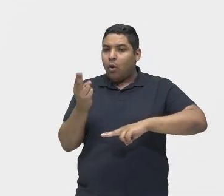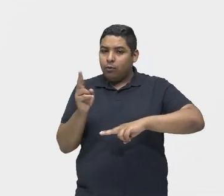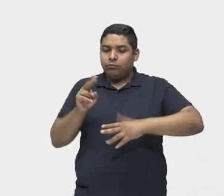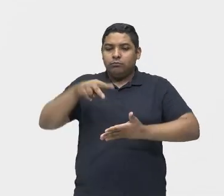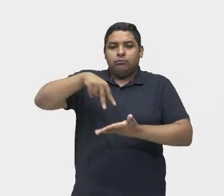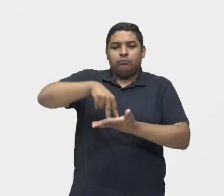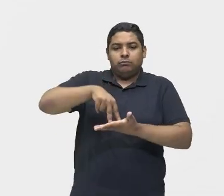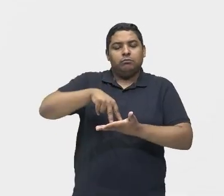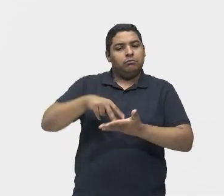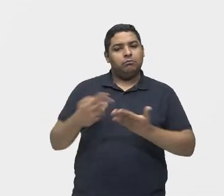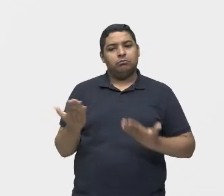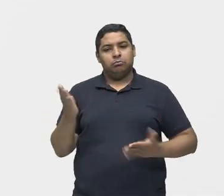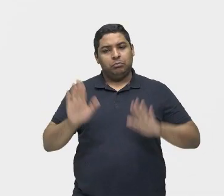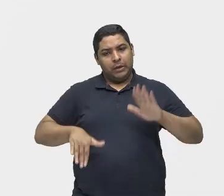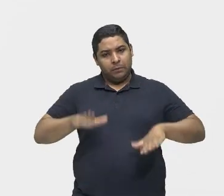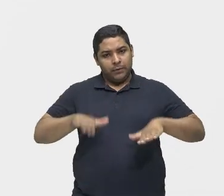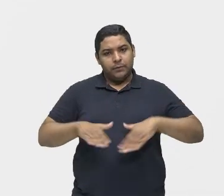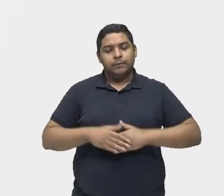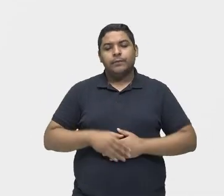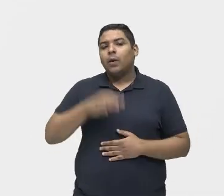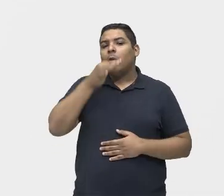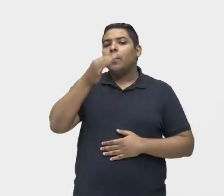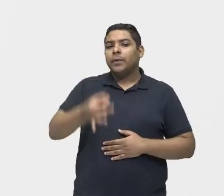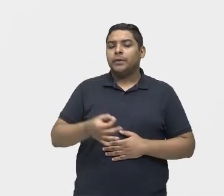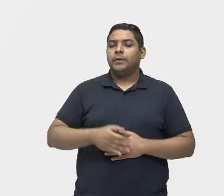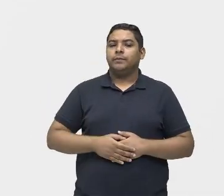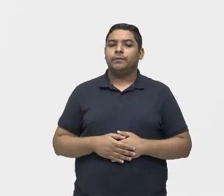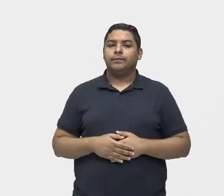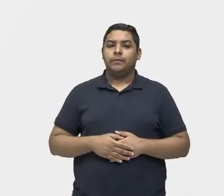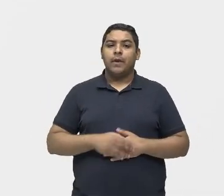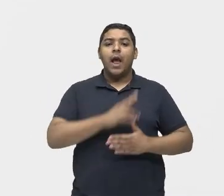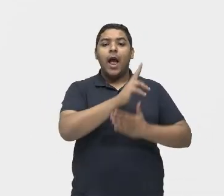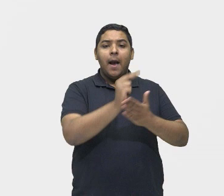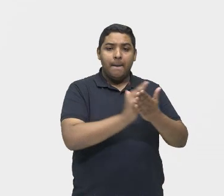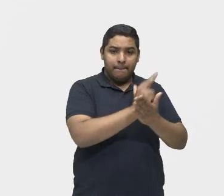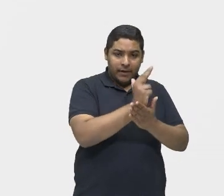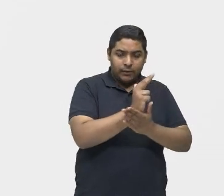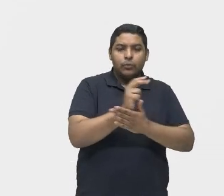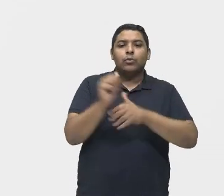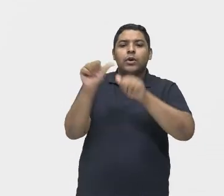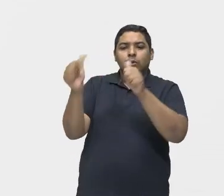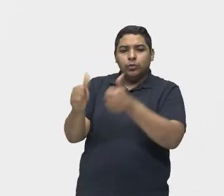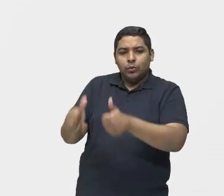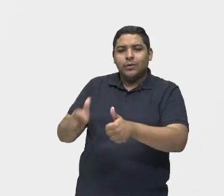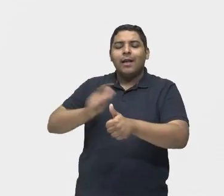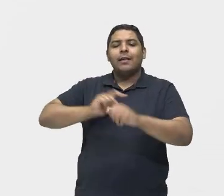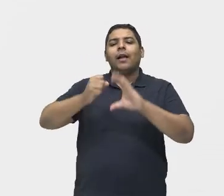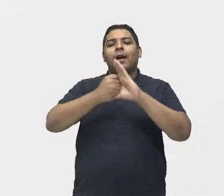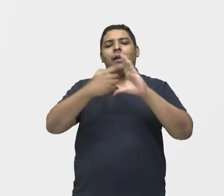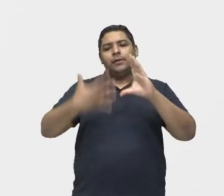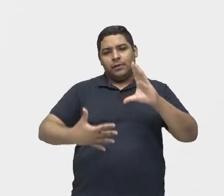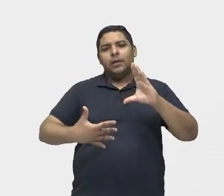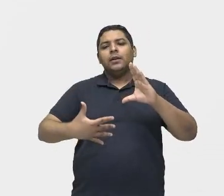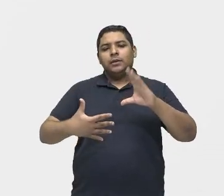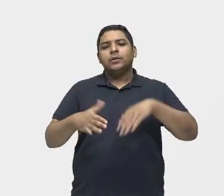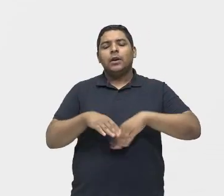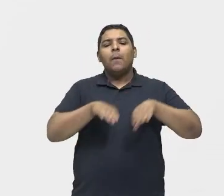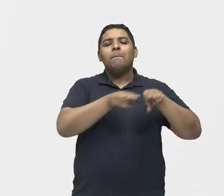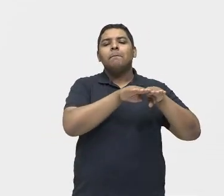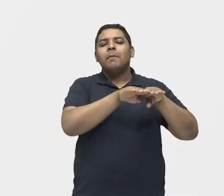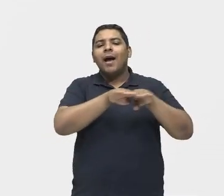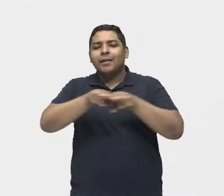E aí nós temos como comentário o quê? Tanto a pintura e a escultura têm suas características que determinam os